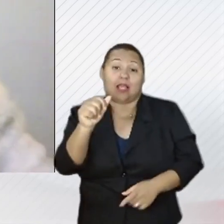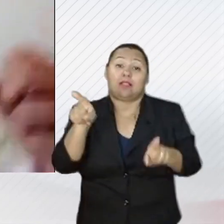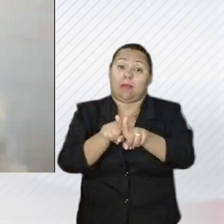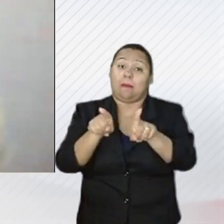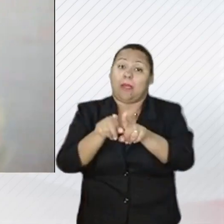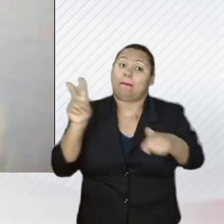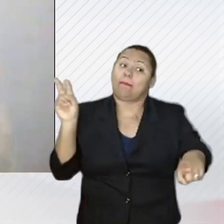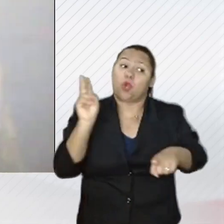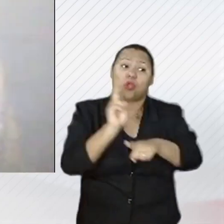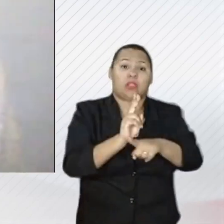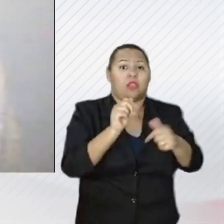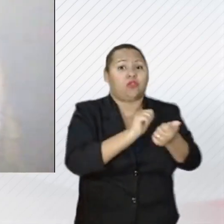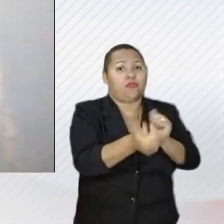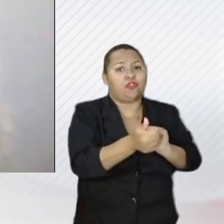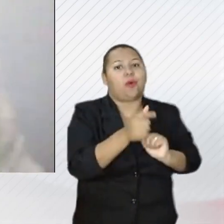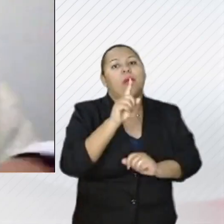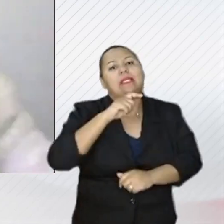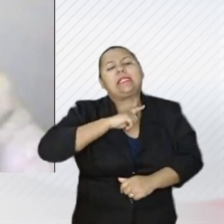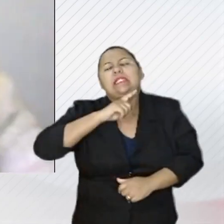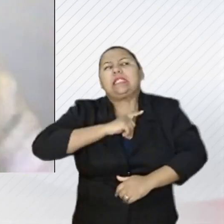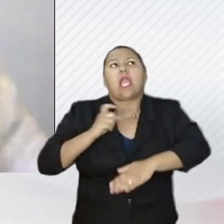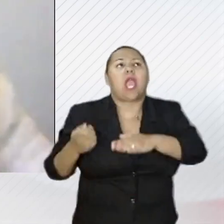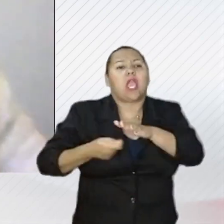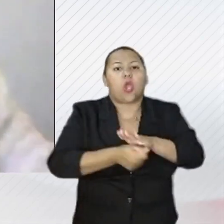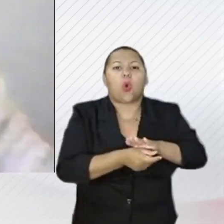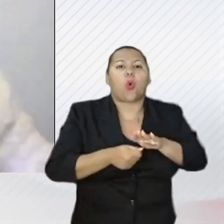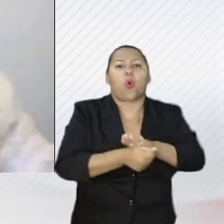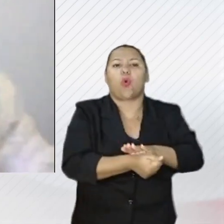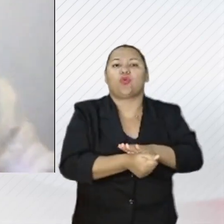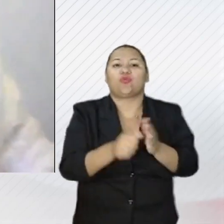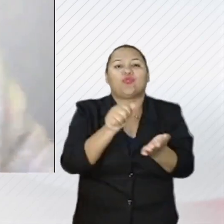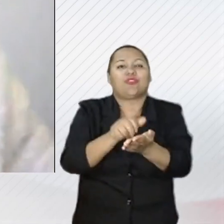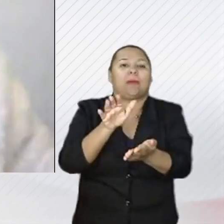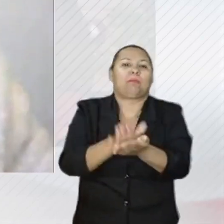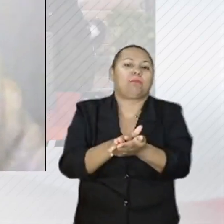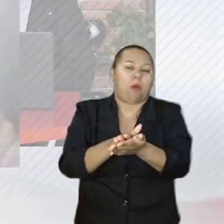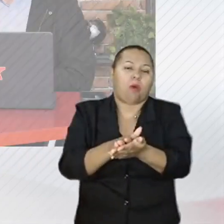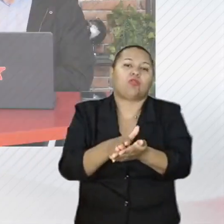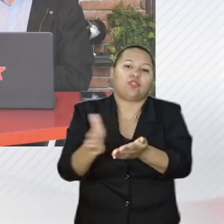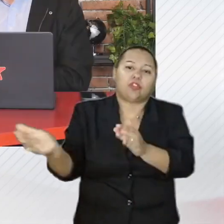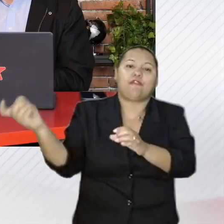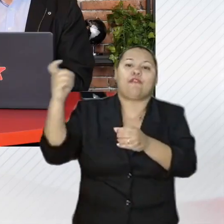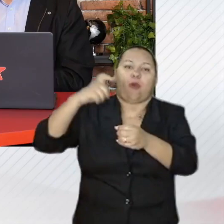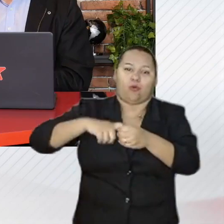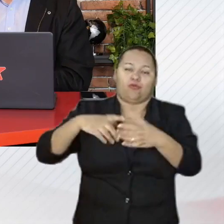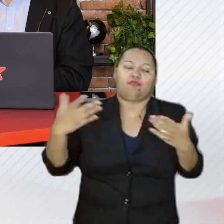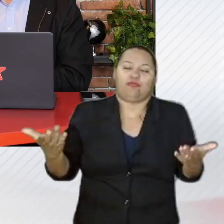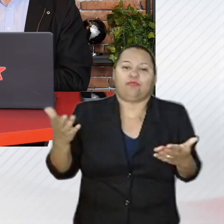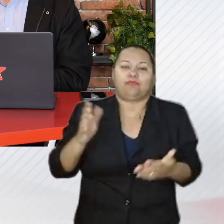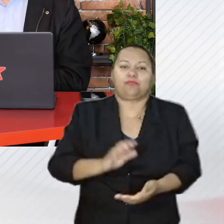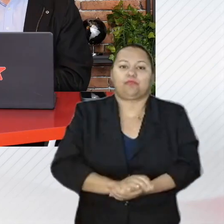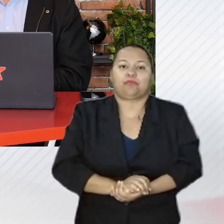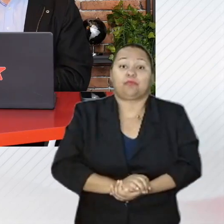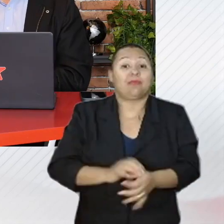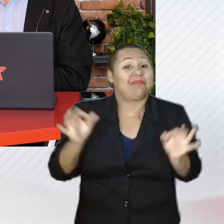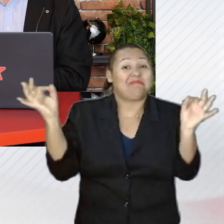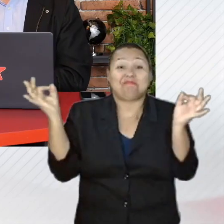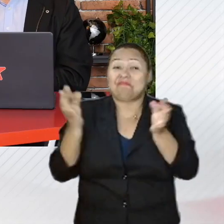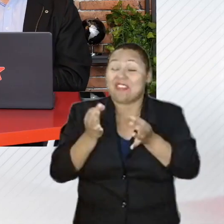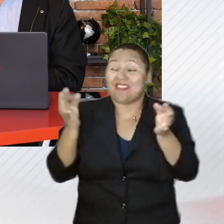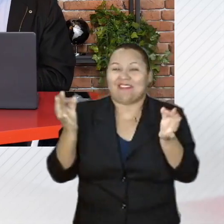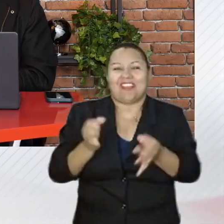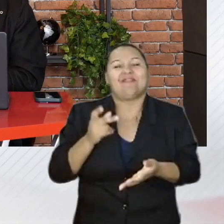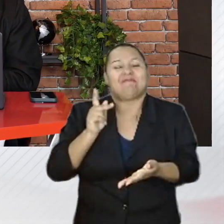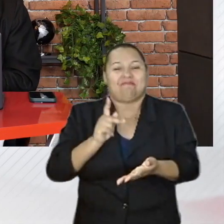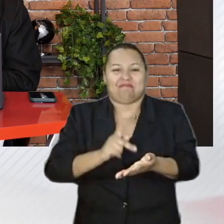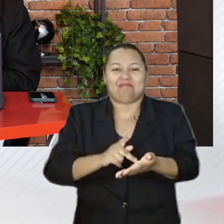tenha recurso que volte dos impostos aí que hoje não pagamos, né? Perfeito. Agora, Denise,